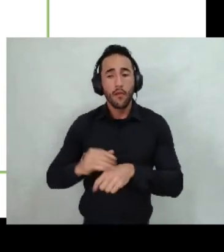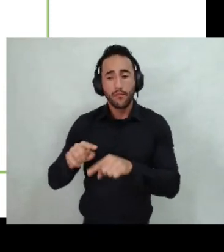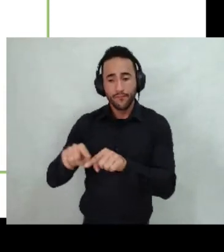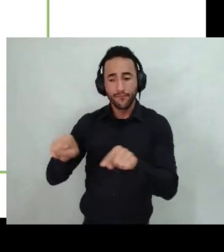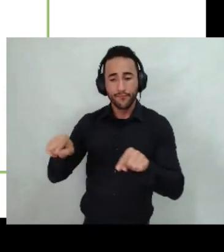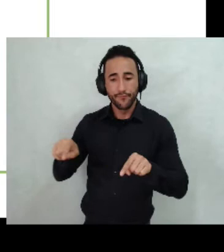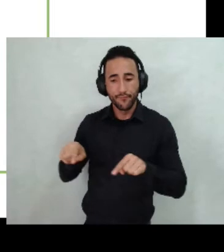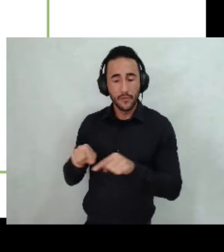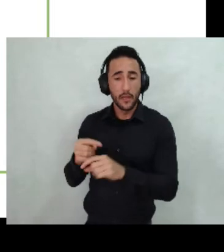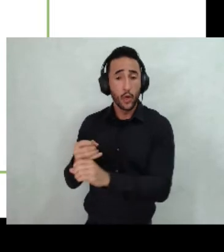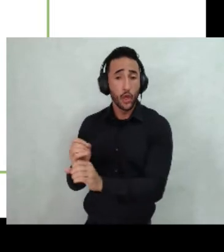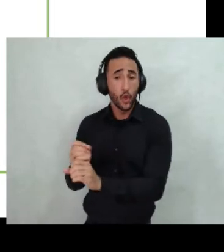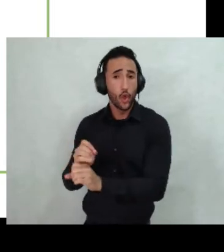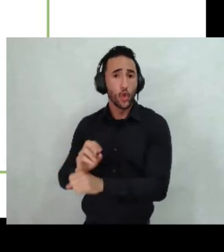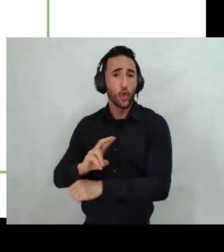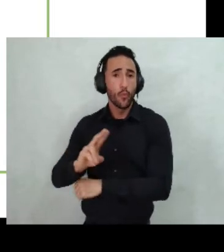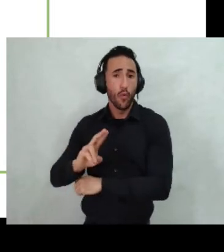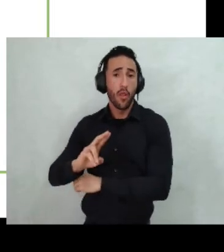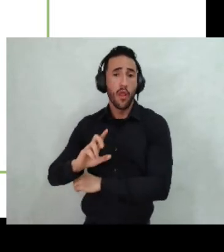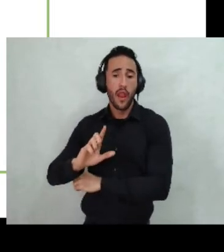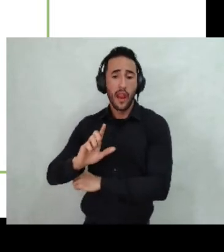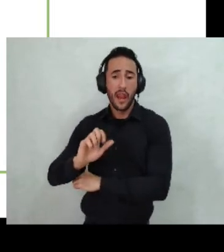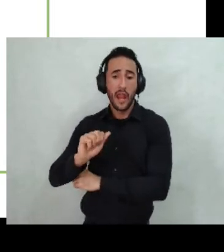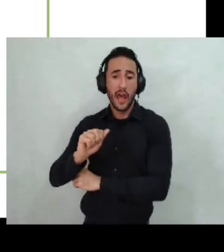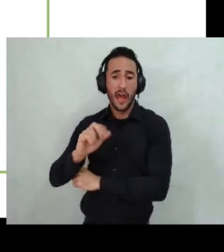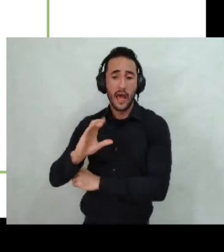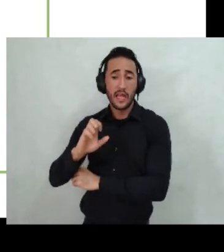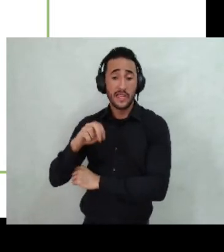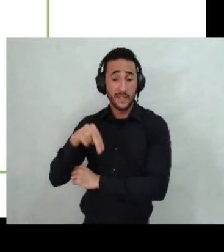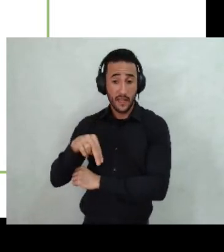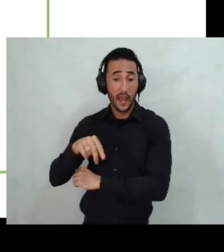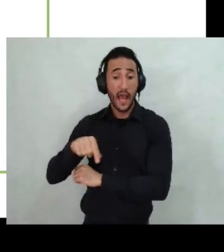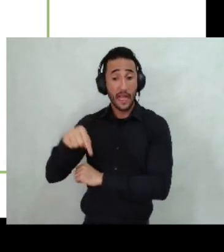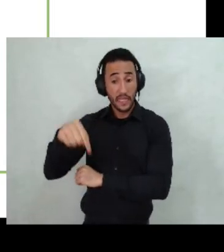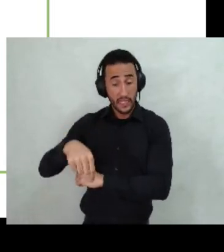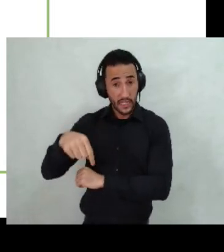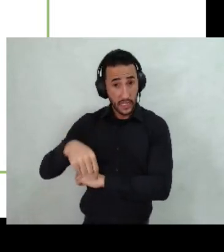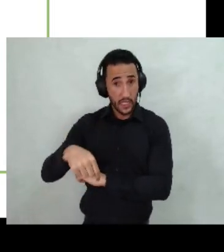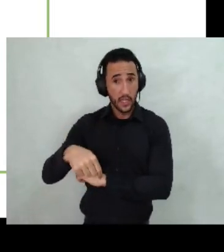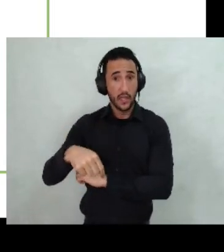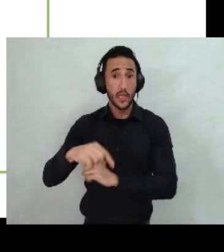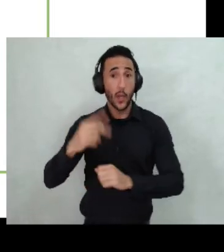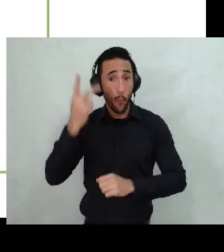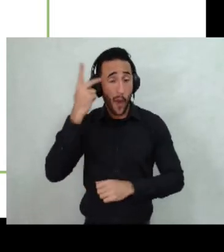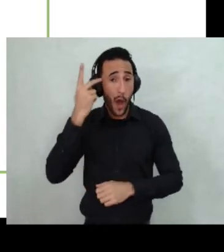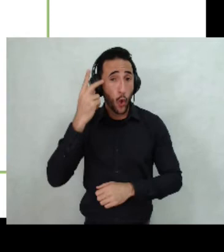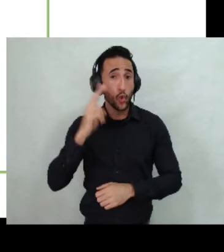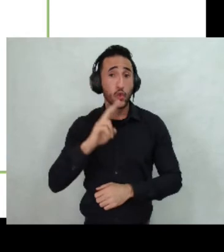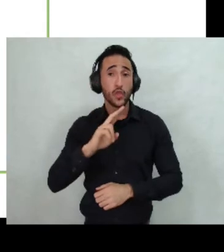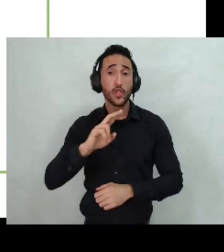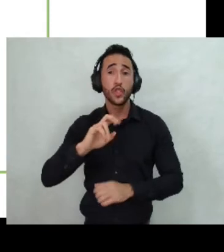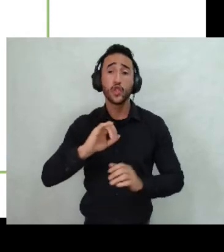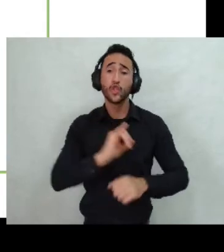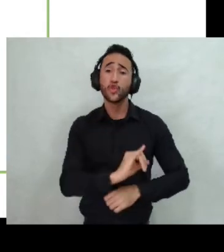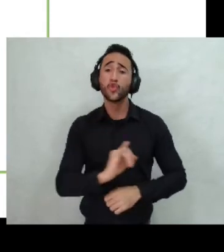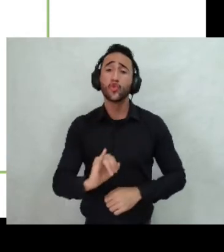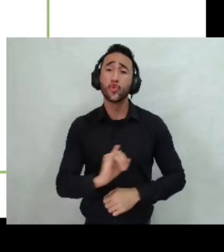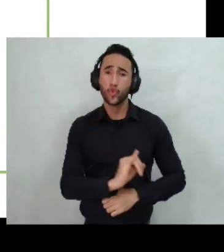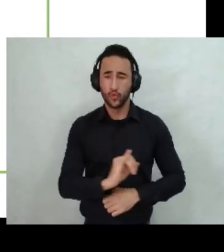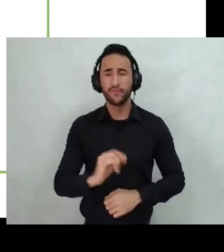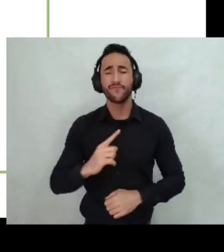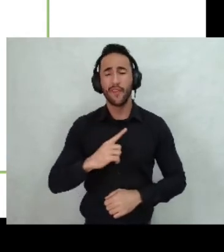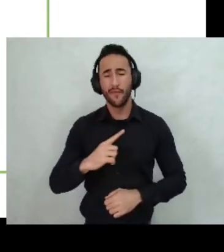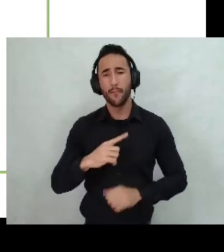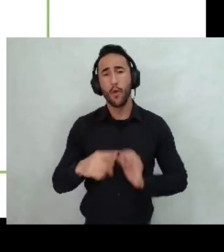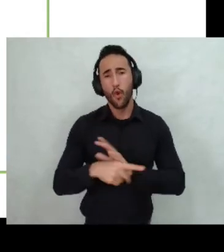chamados LACENs, no caso aqui do Estado de São Paulo, representado pelo Instituto Adolfo Lutz, né, para que fosse disponibilizado para as